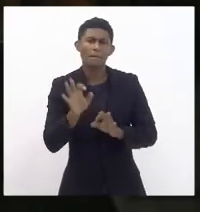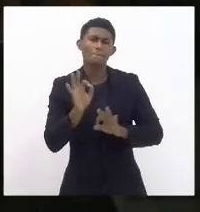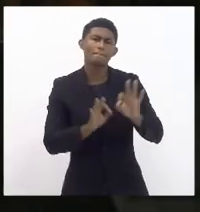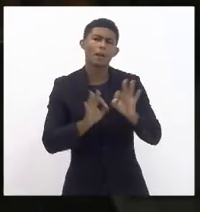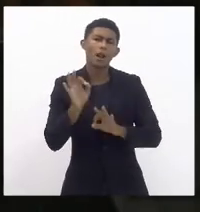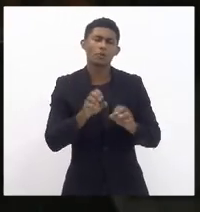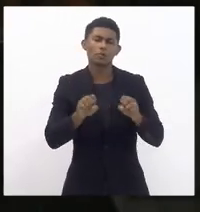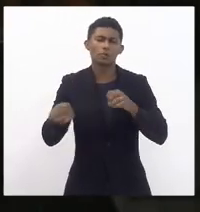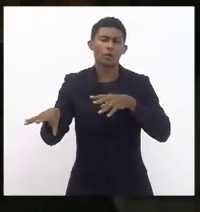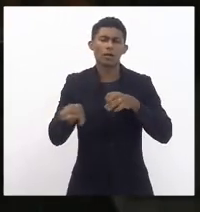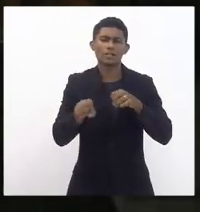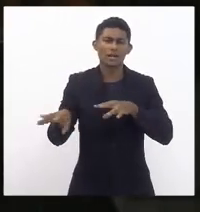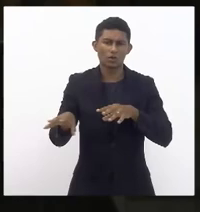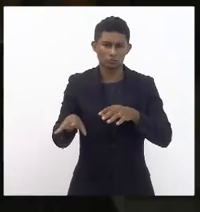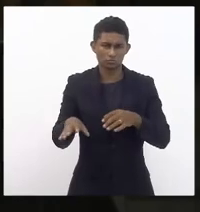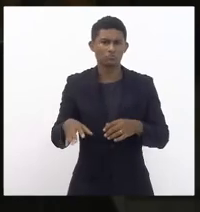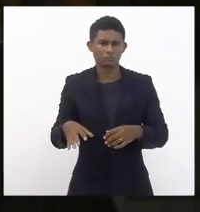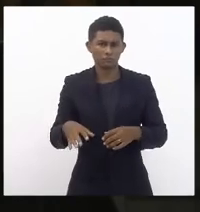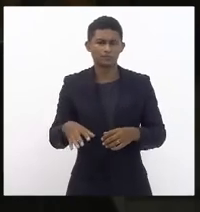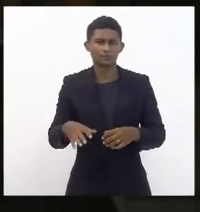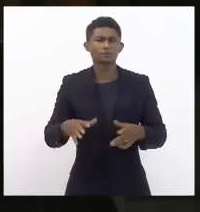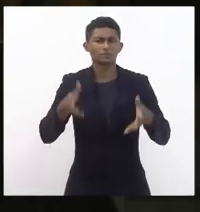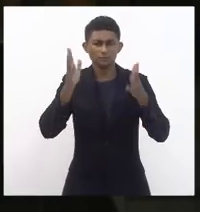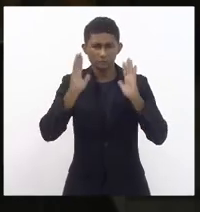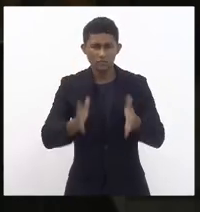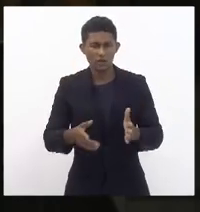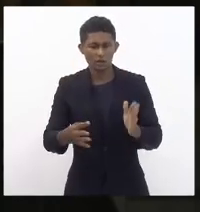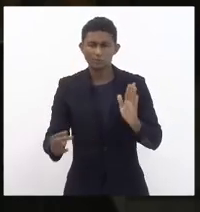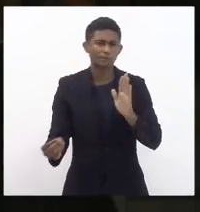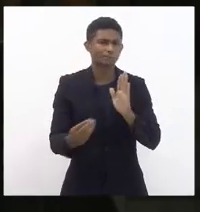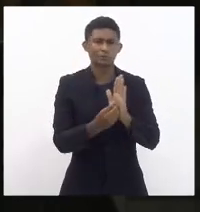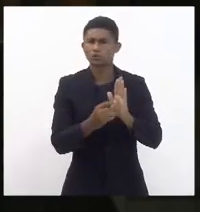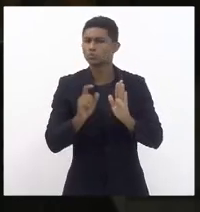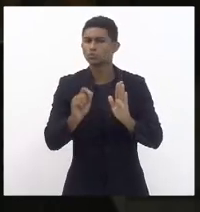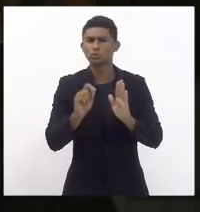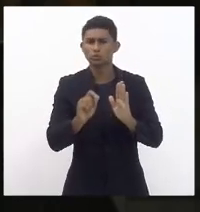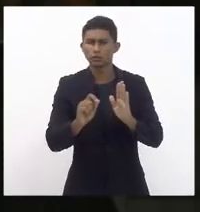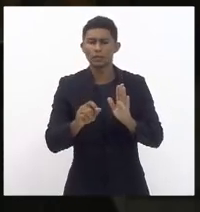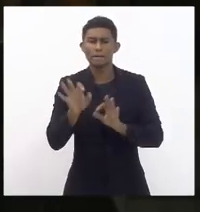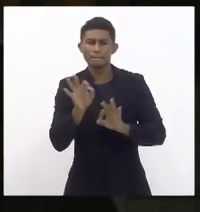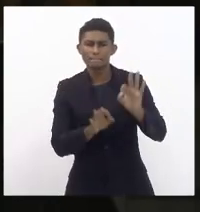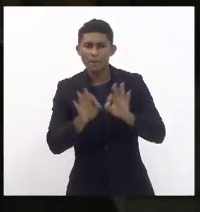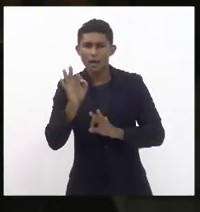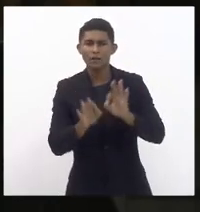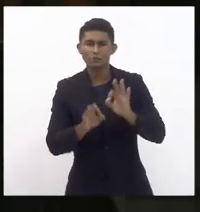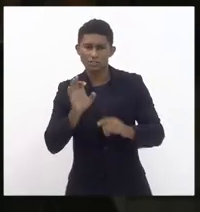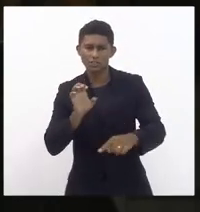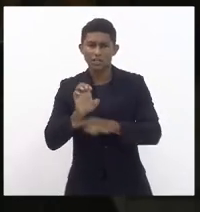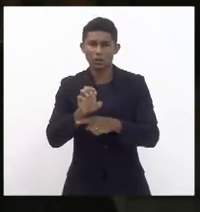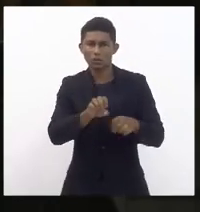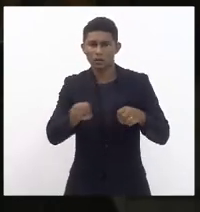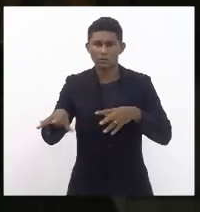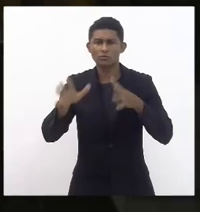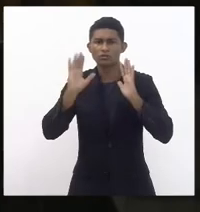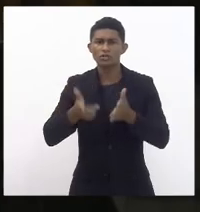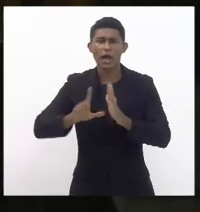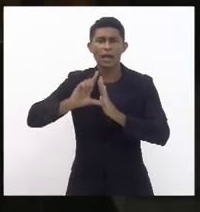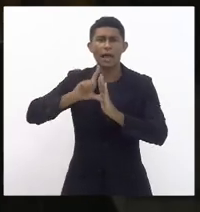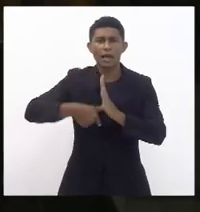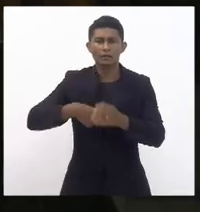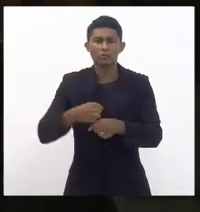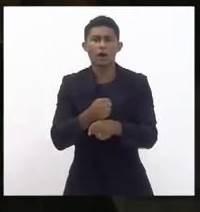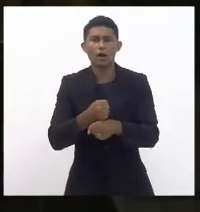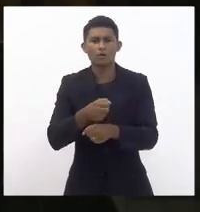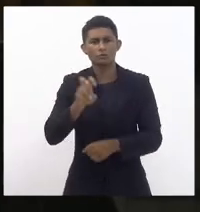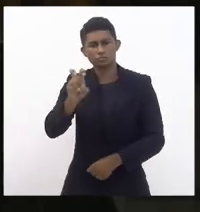de Educação que prevê é um plano Estadual de Educação já está atrasado há mais de cinco anos e essa